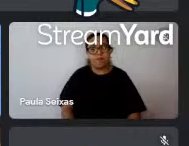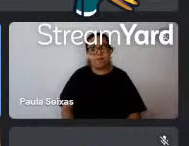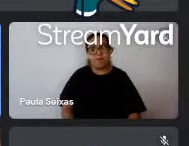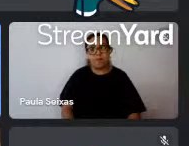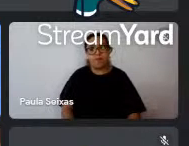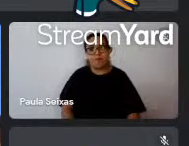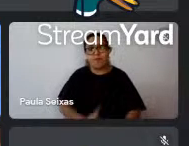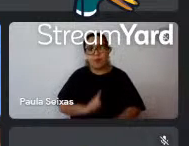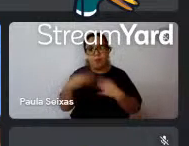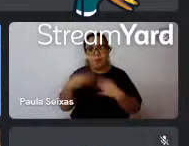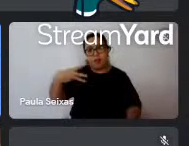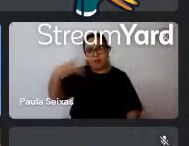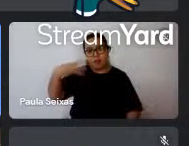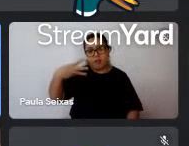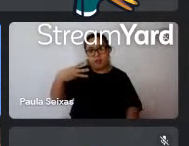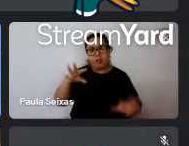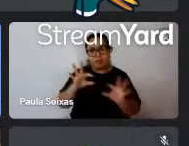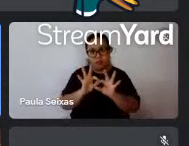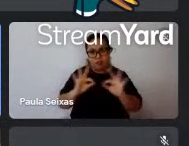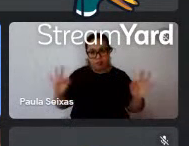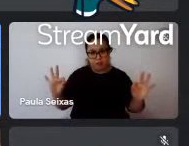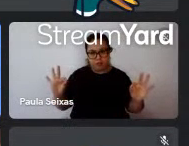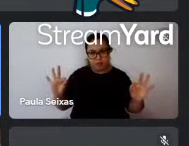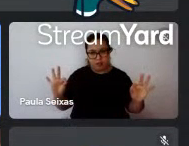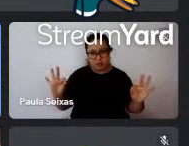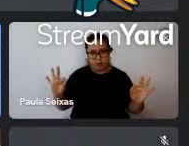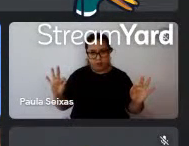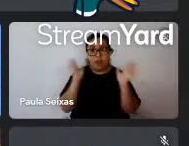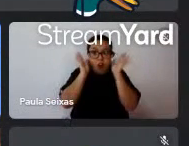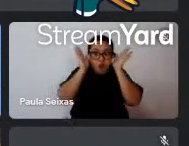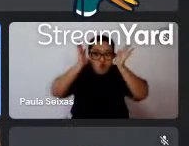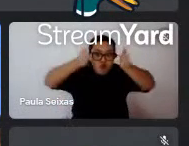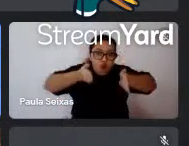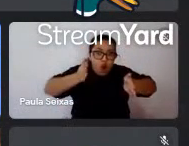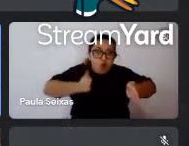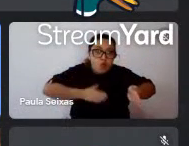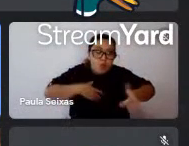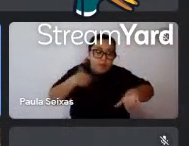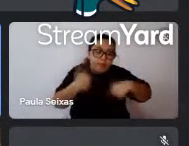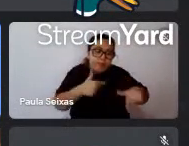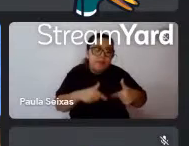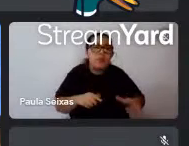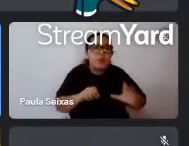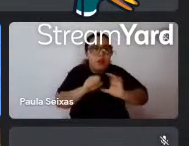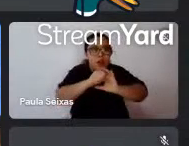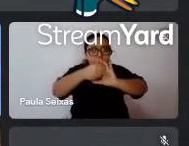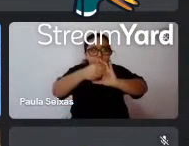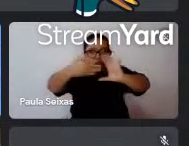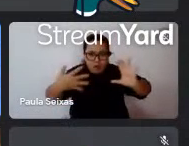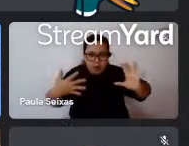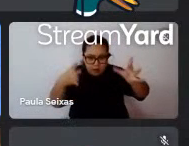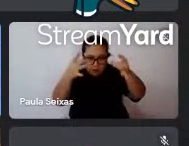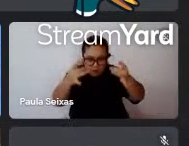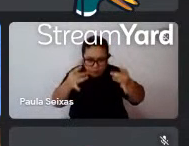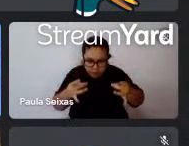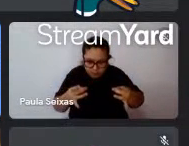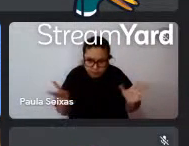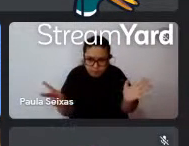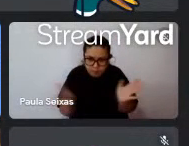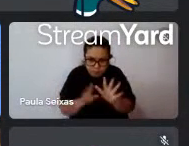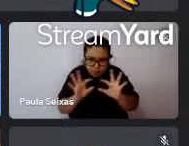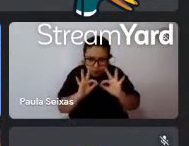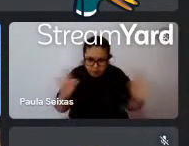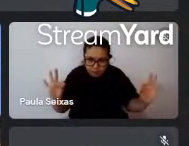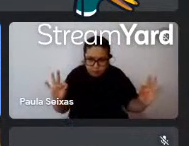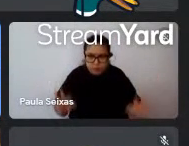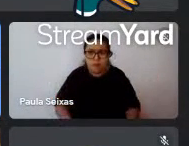morfológica. E aqui na terceira linha começa o que realmente é o foco do meu trabalho, que é a categorização das cláusulas, da frase complexa,